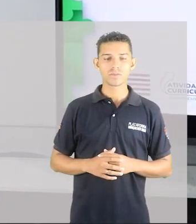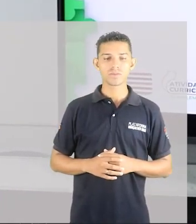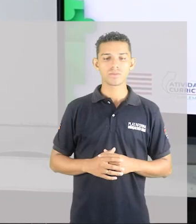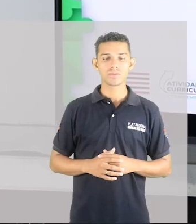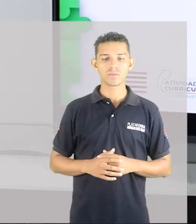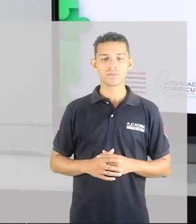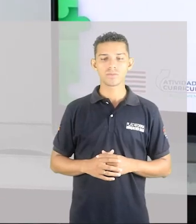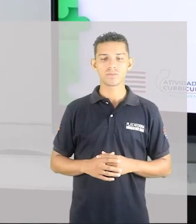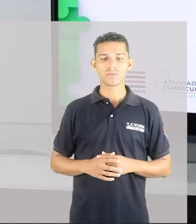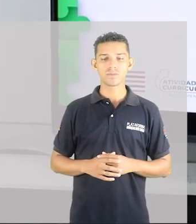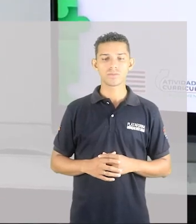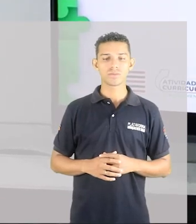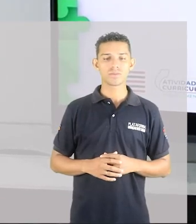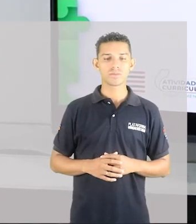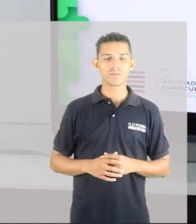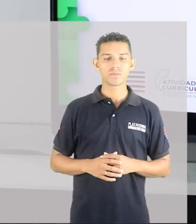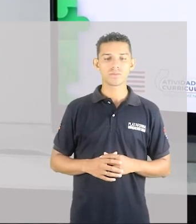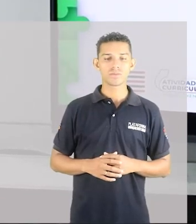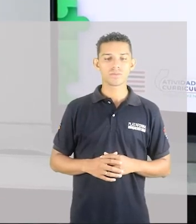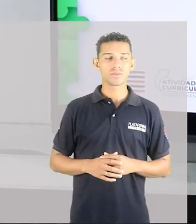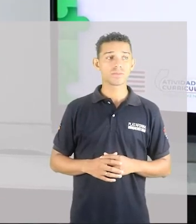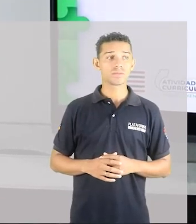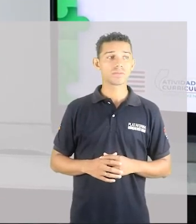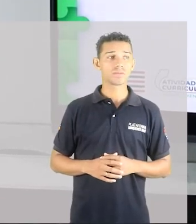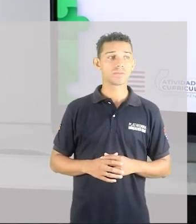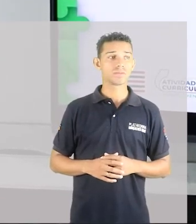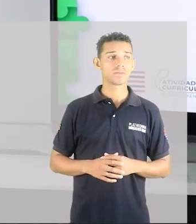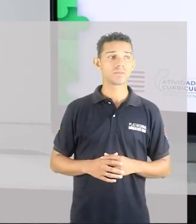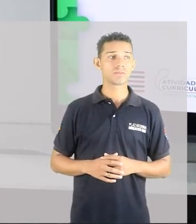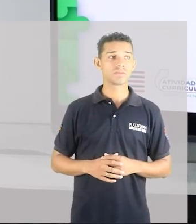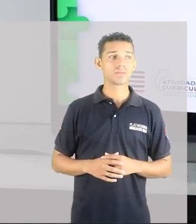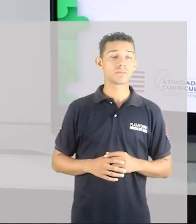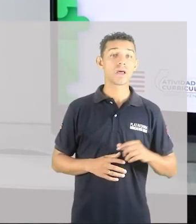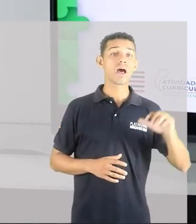ele simplesmente, A vai para o lugar de X.